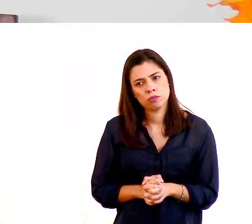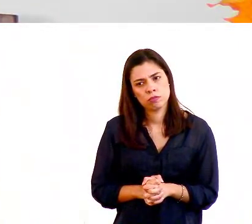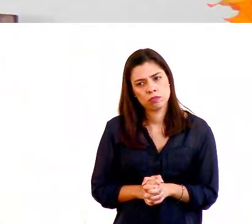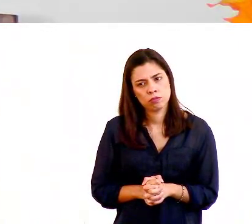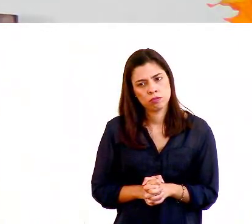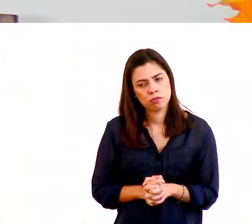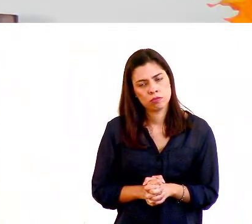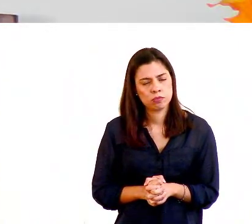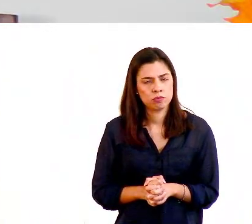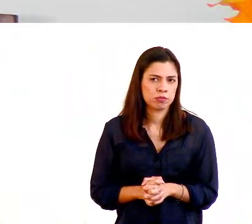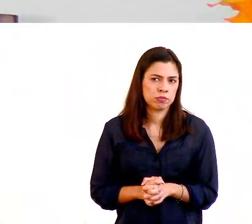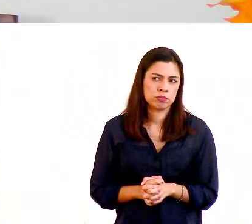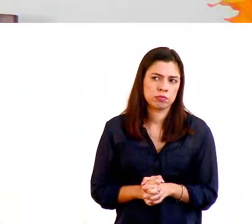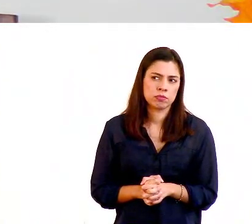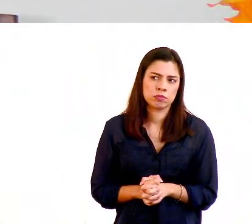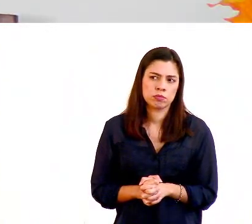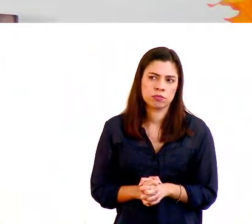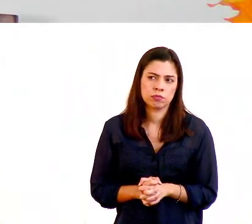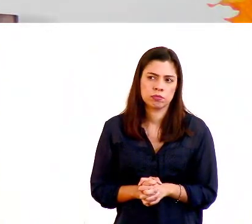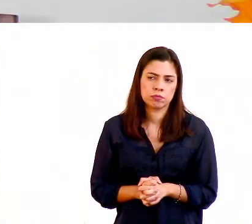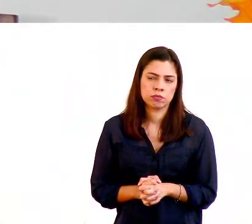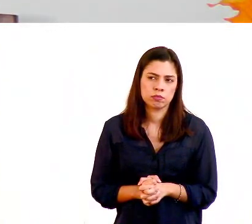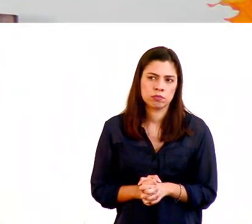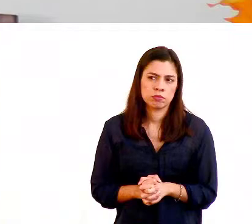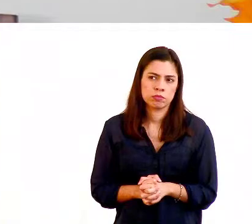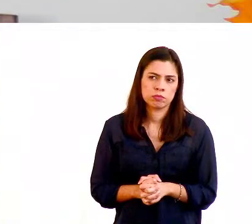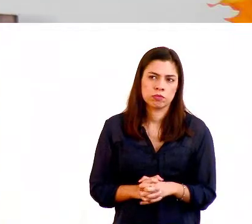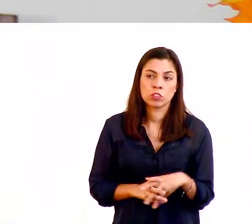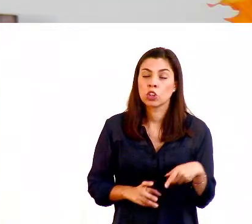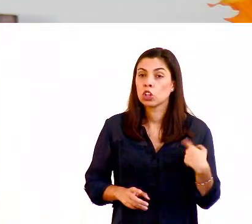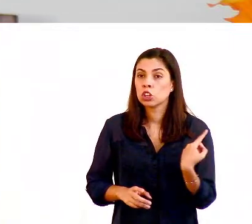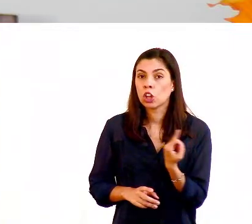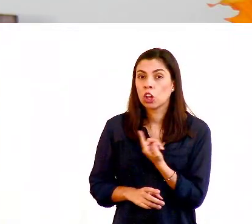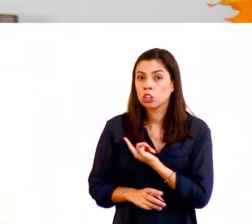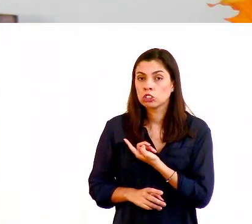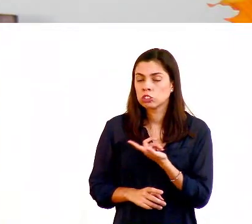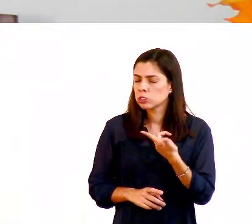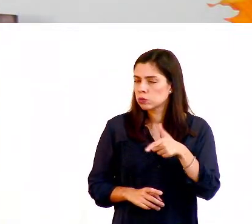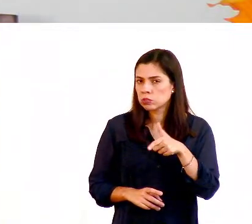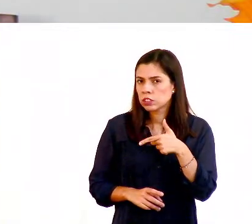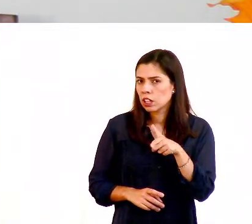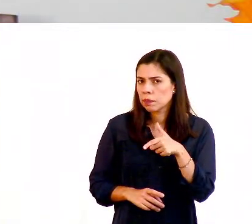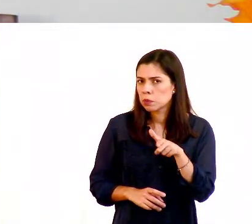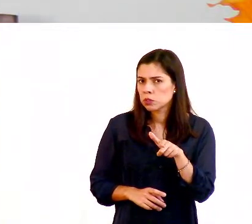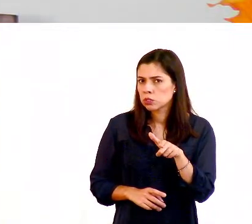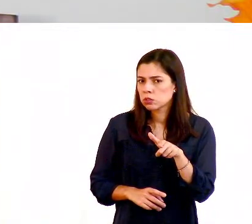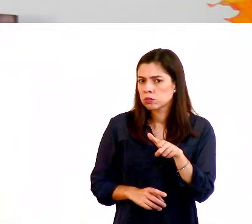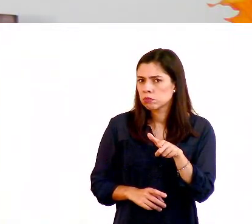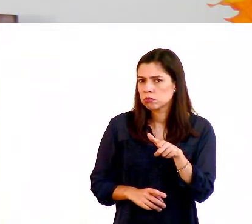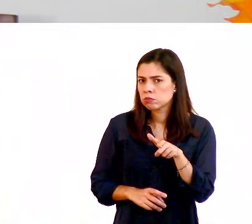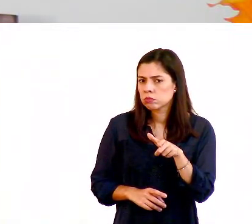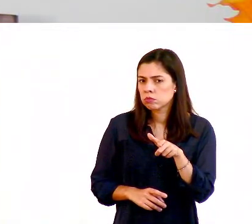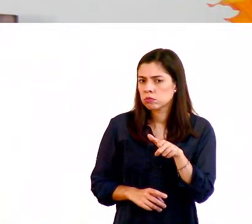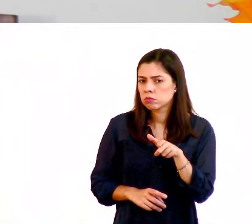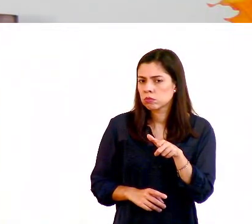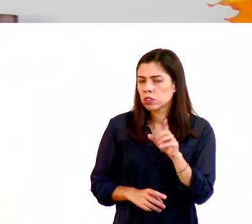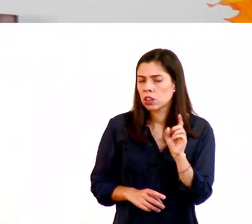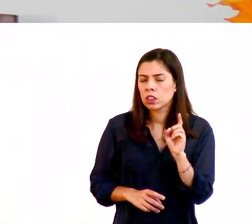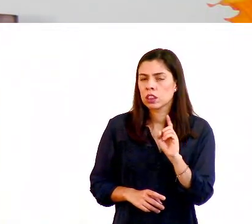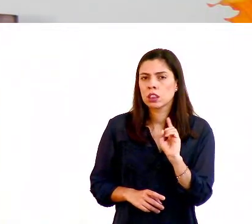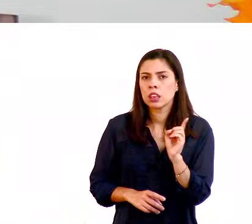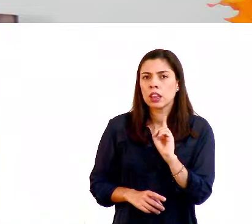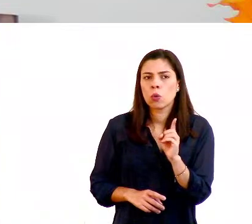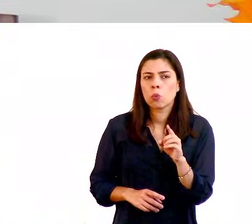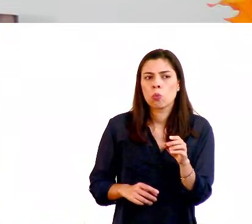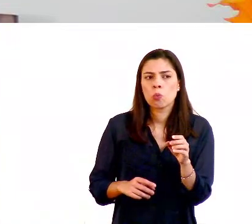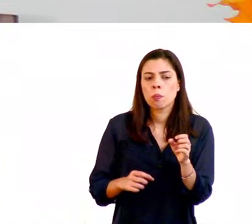Disso decorre que nós não temos o direito de duvidar da nossa